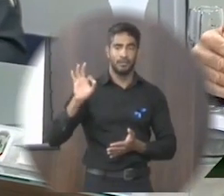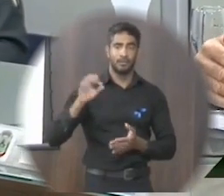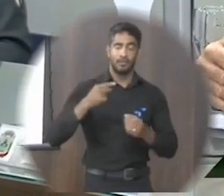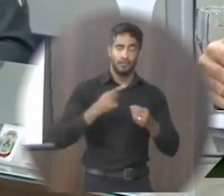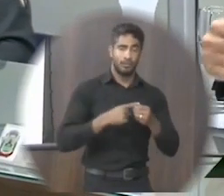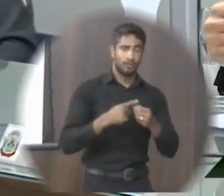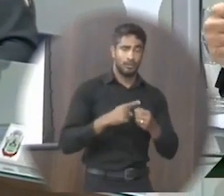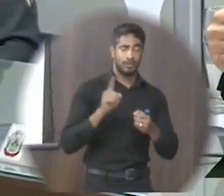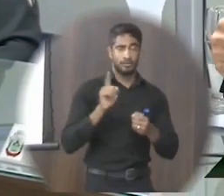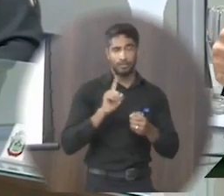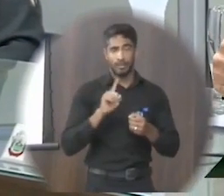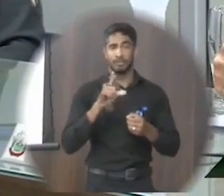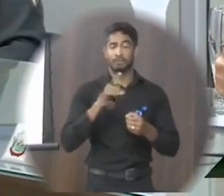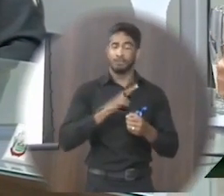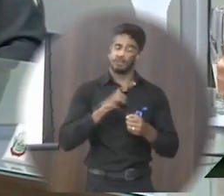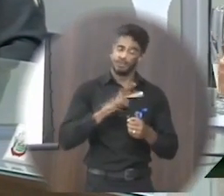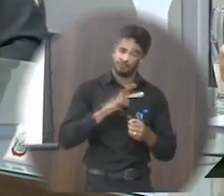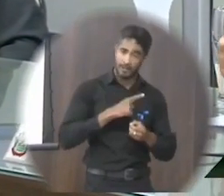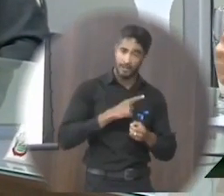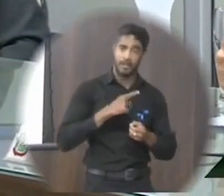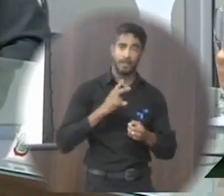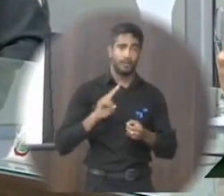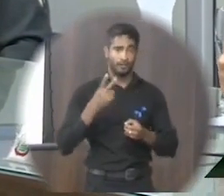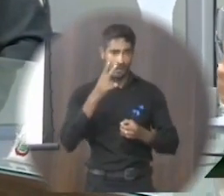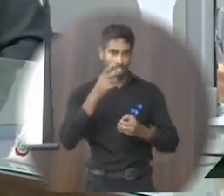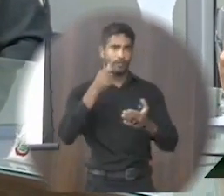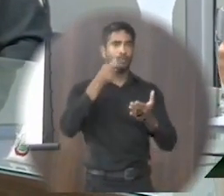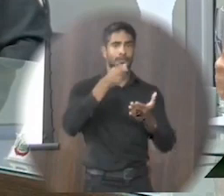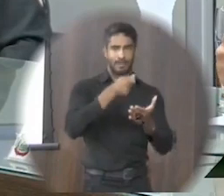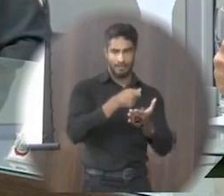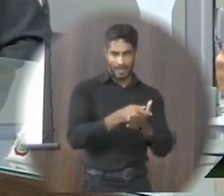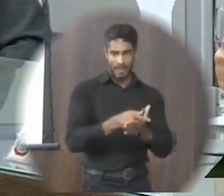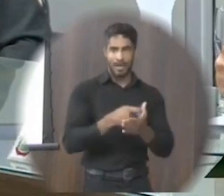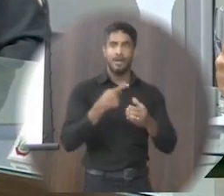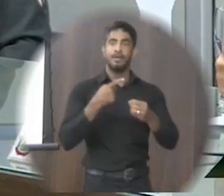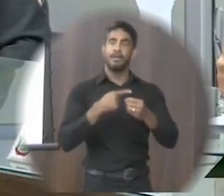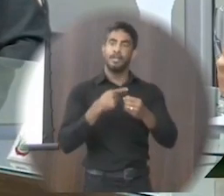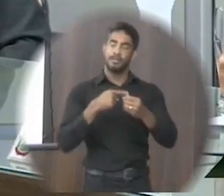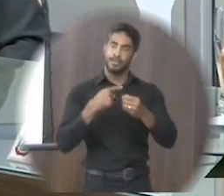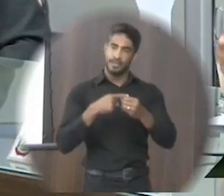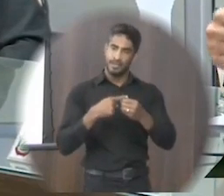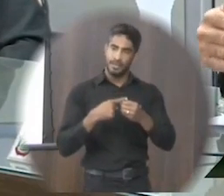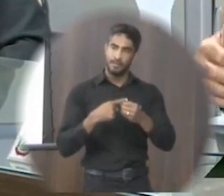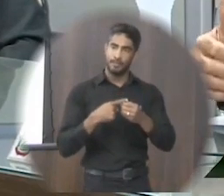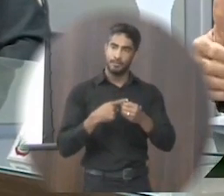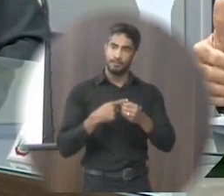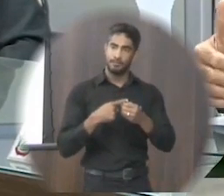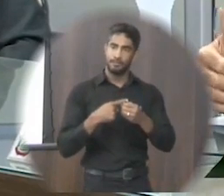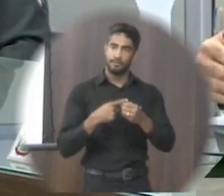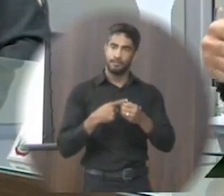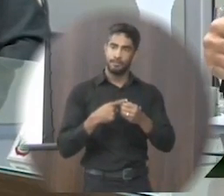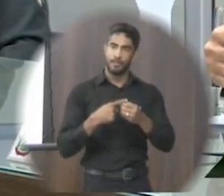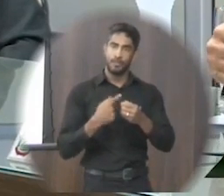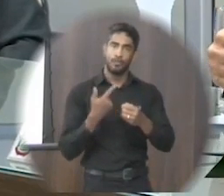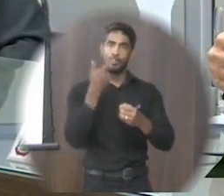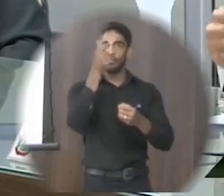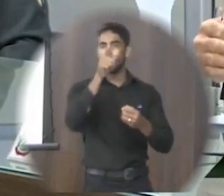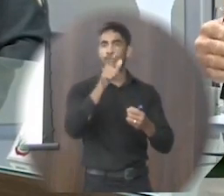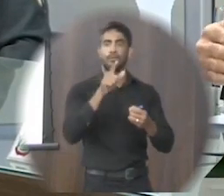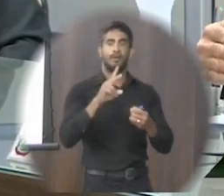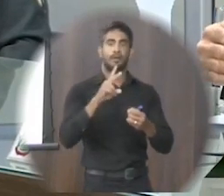não. Ele vai escolher o valor que ele vai pagar e o município vai entrar com a contrapartida no valor